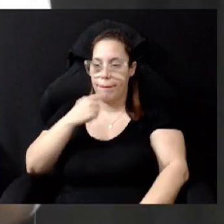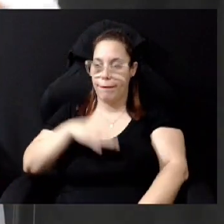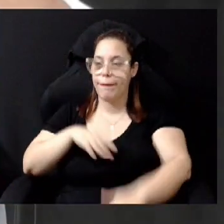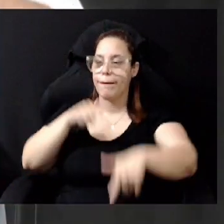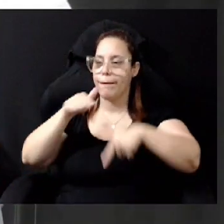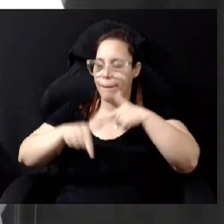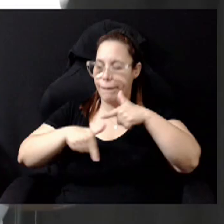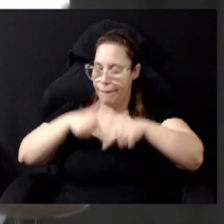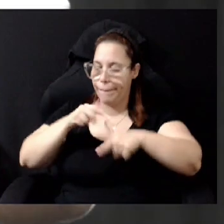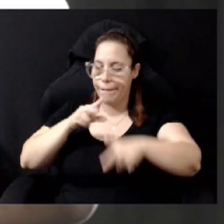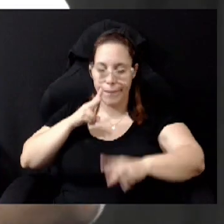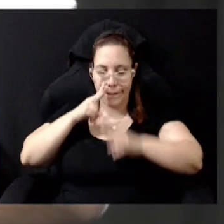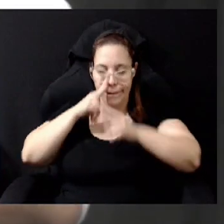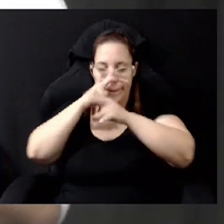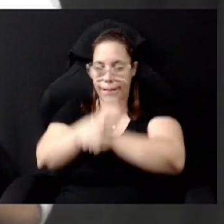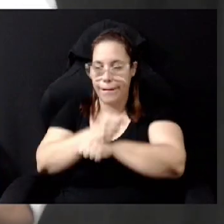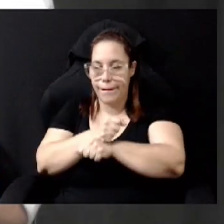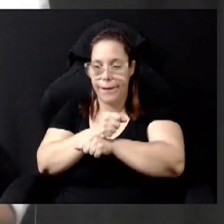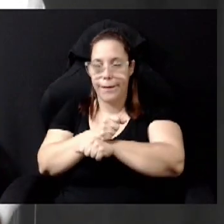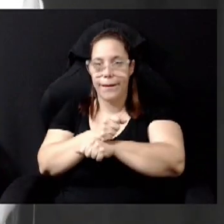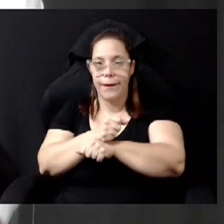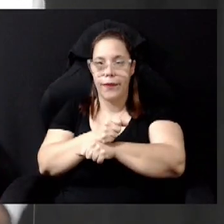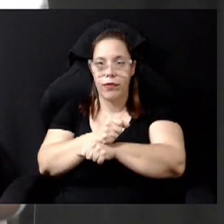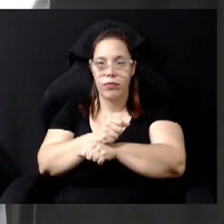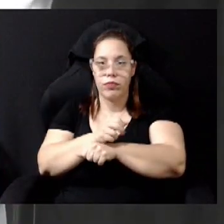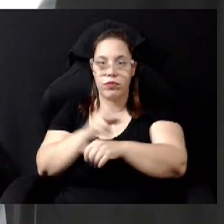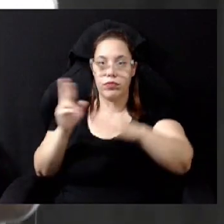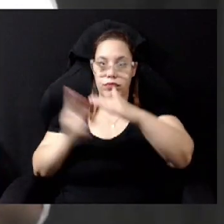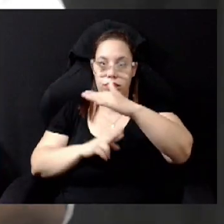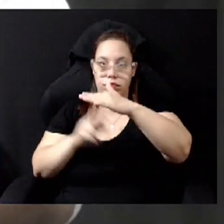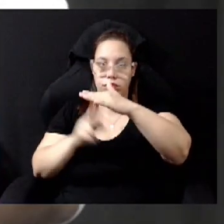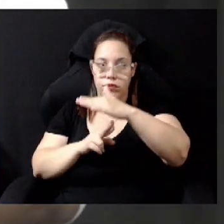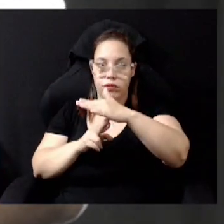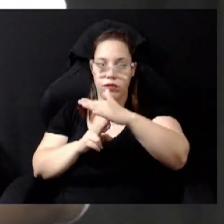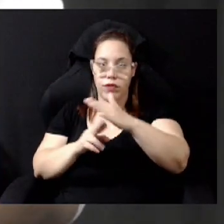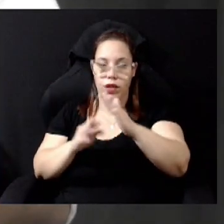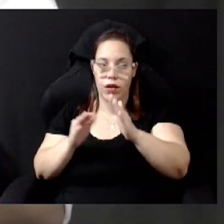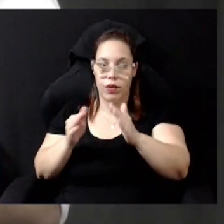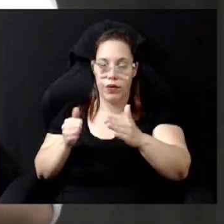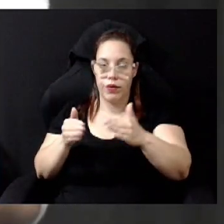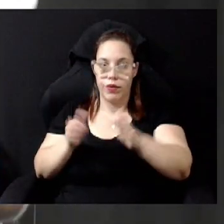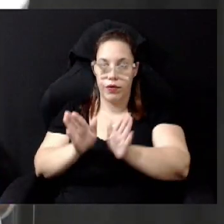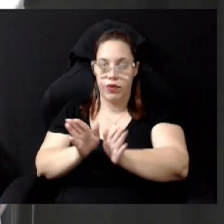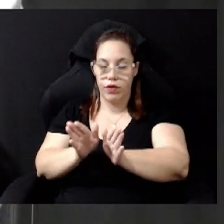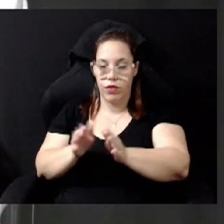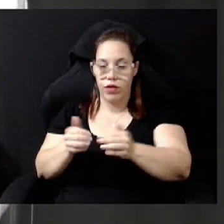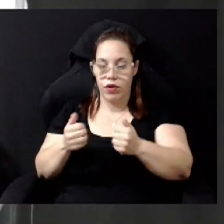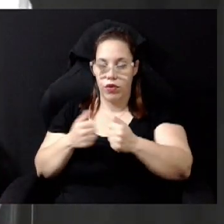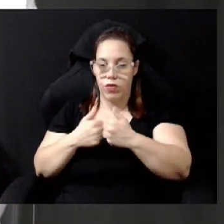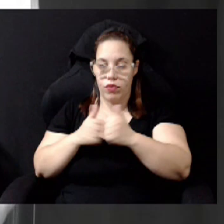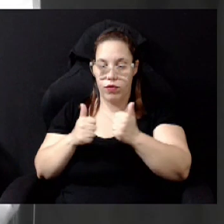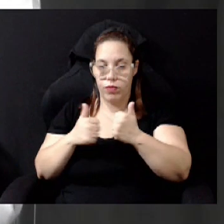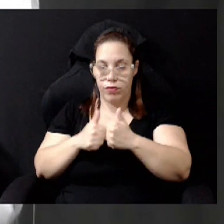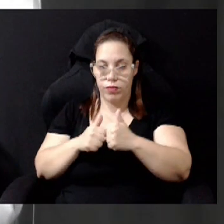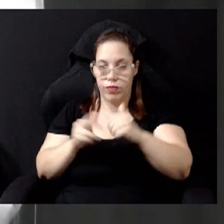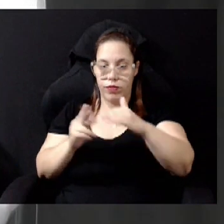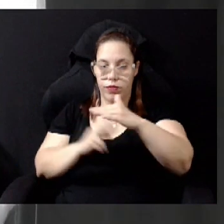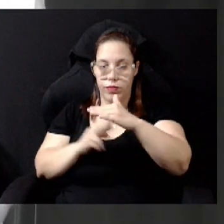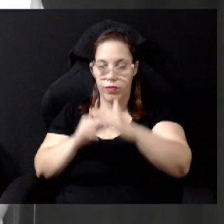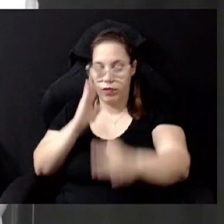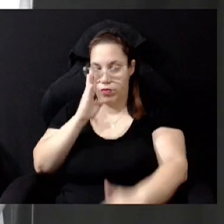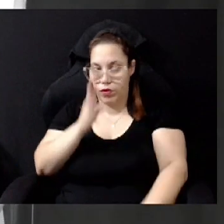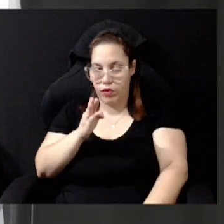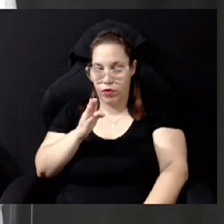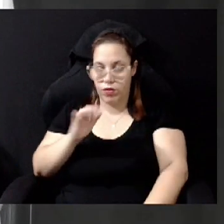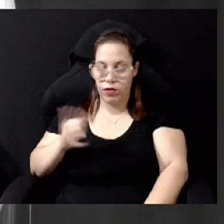fortes. Nós vamos levar um terminal agora na porta da feira, vai ter um terminal de ônibus que será o terminal principal ali do aeroporto de